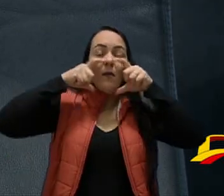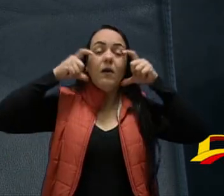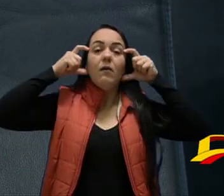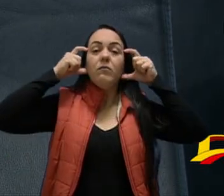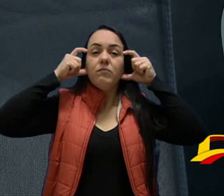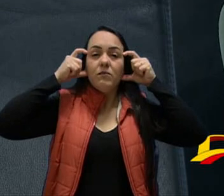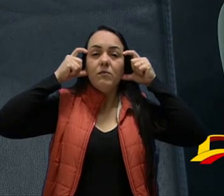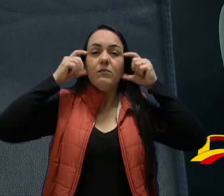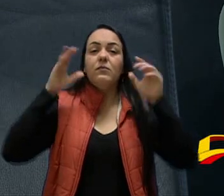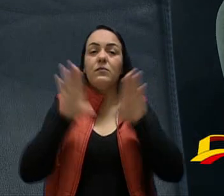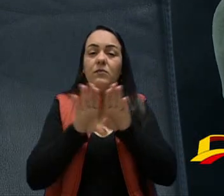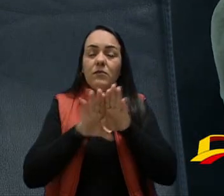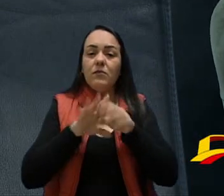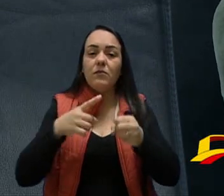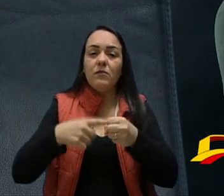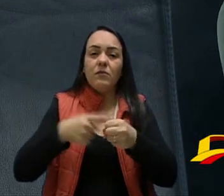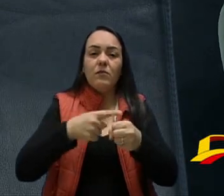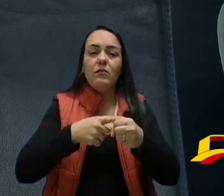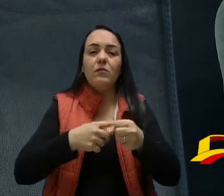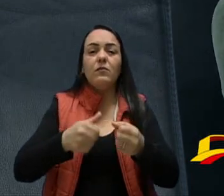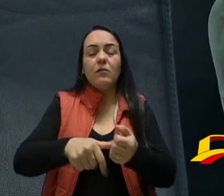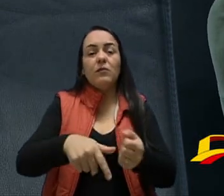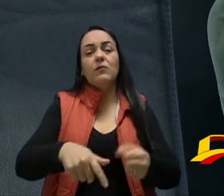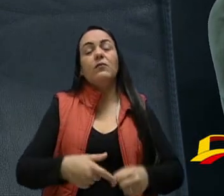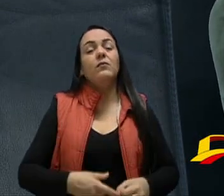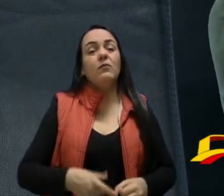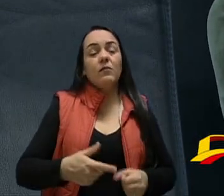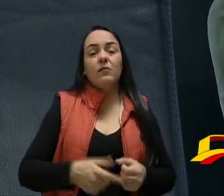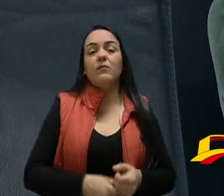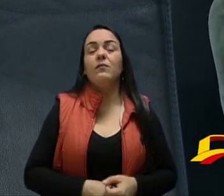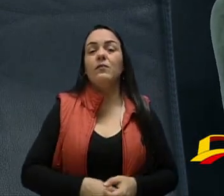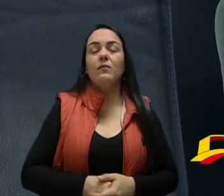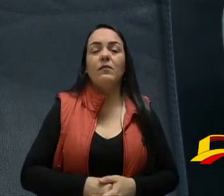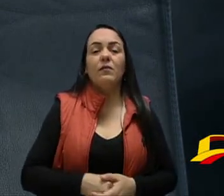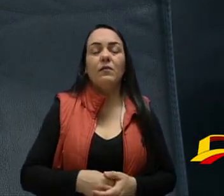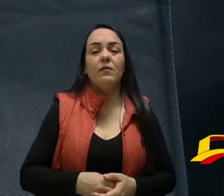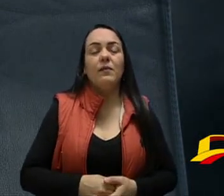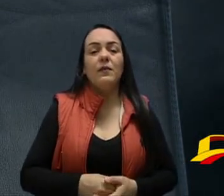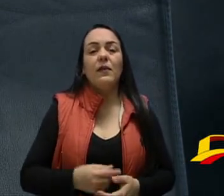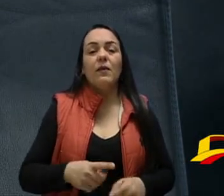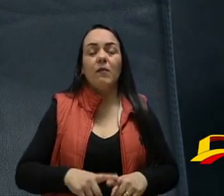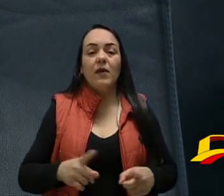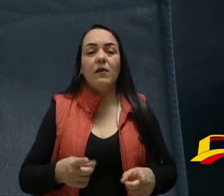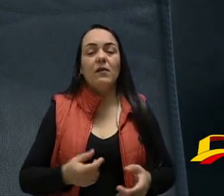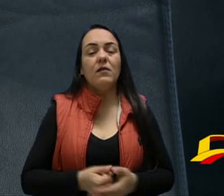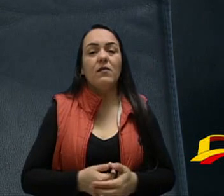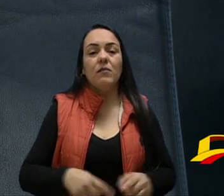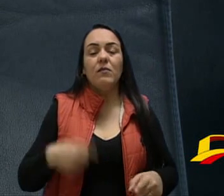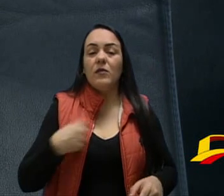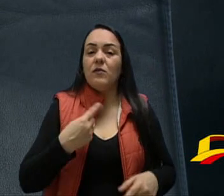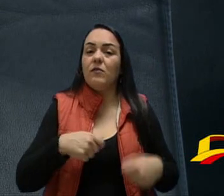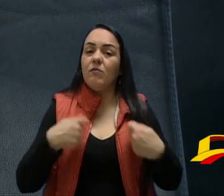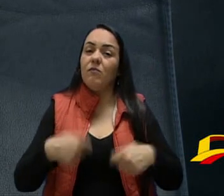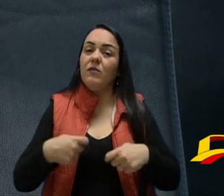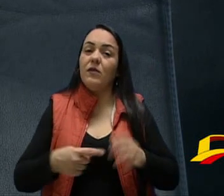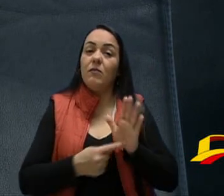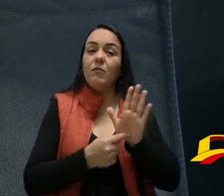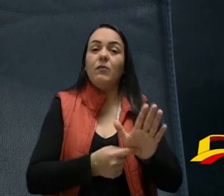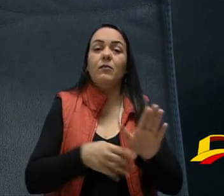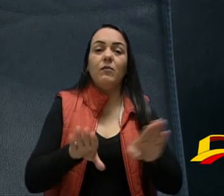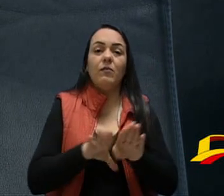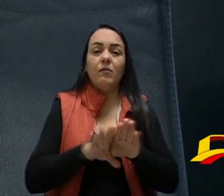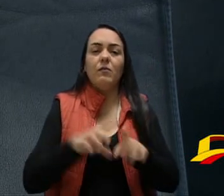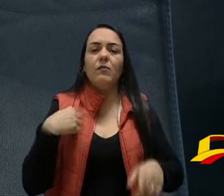né município inclusive antes de outros municípios a gente já estava fazendo esse movimento uma coisa que é importante deixar aqui destacado